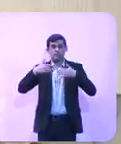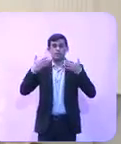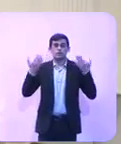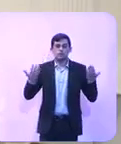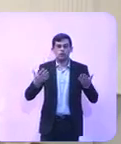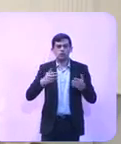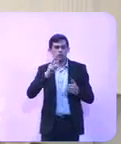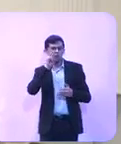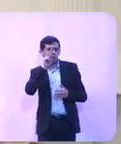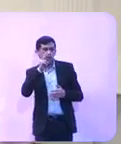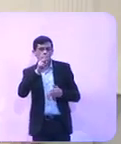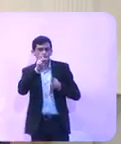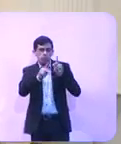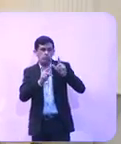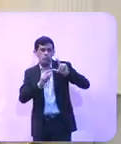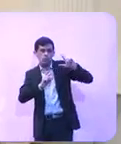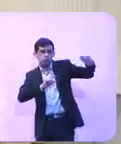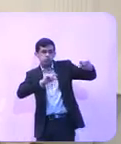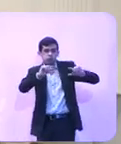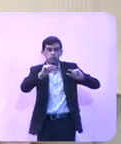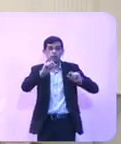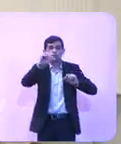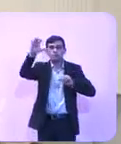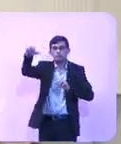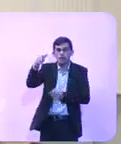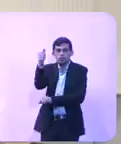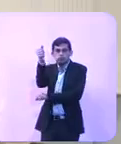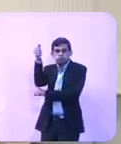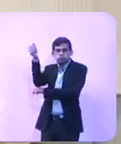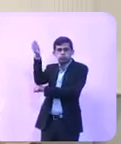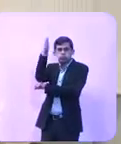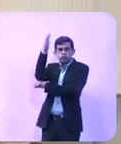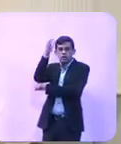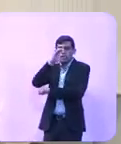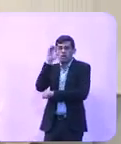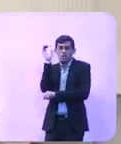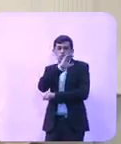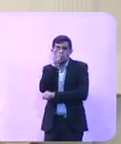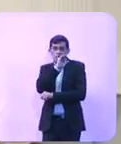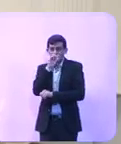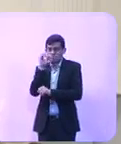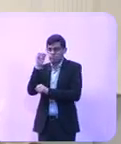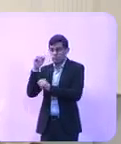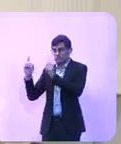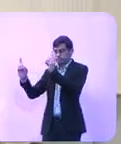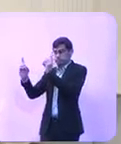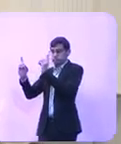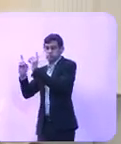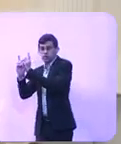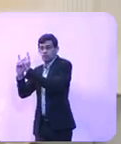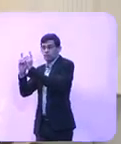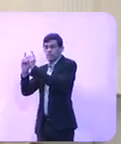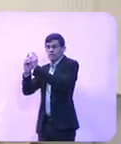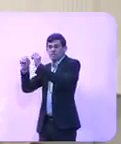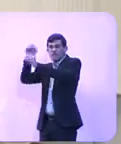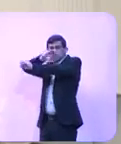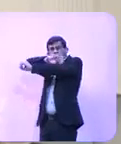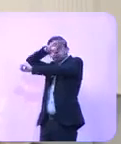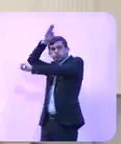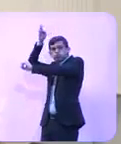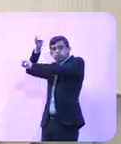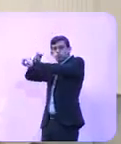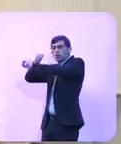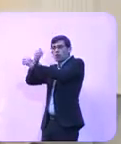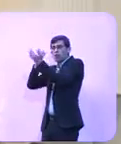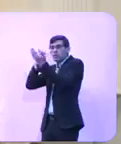ele vê o seu povo fugindo, ele toma a bandeira nas mãos, corre na direção do inimigo e lá do topo da colina